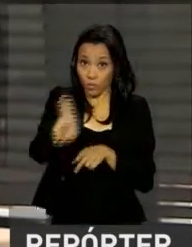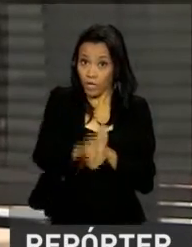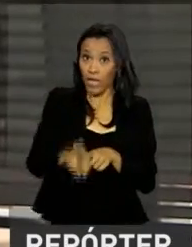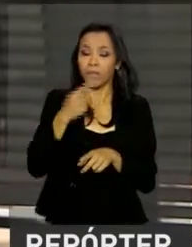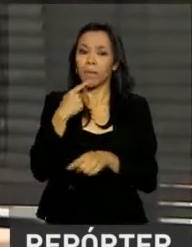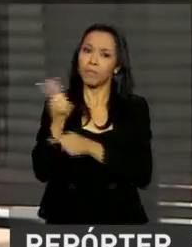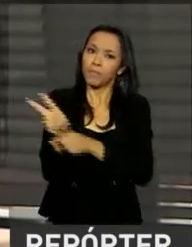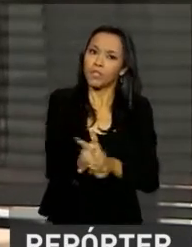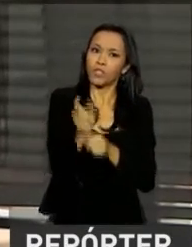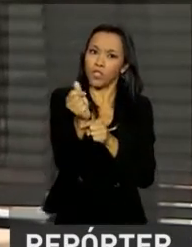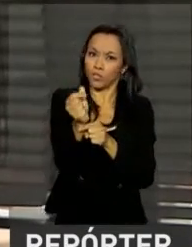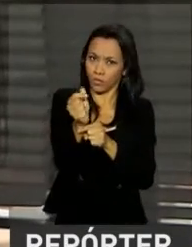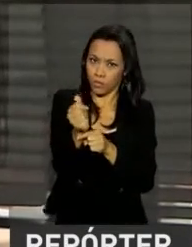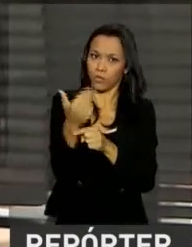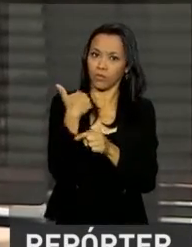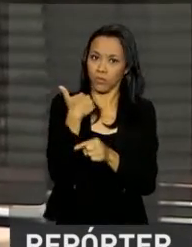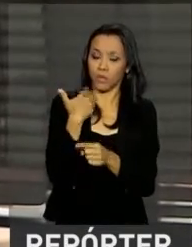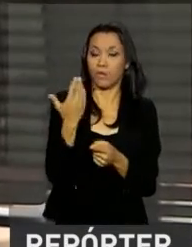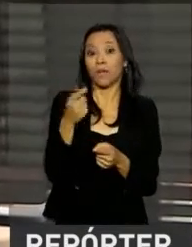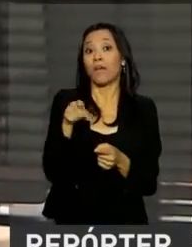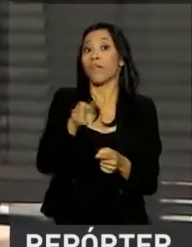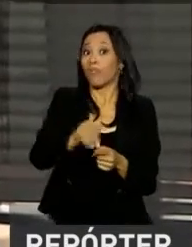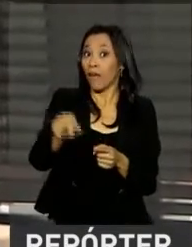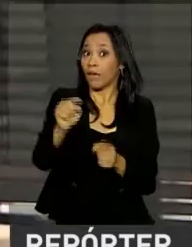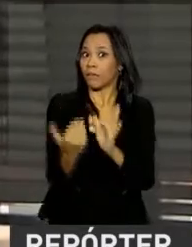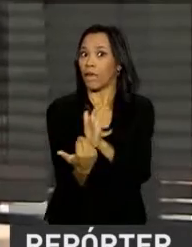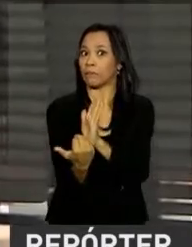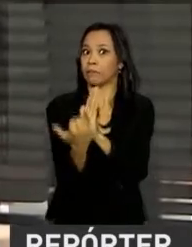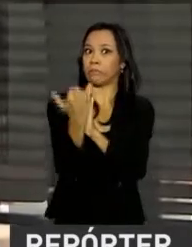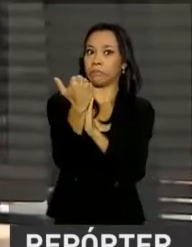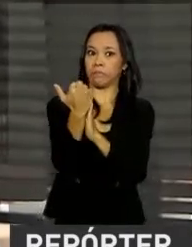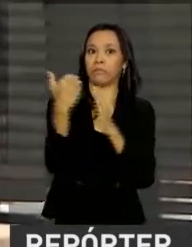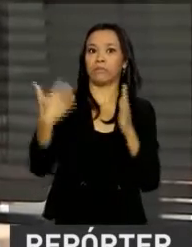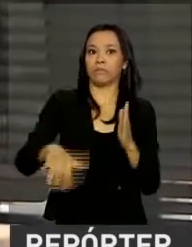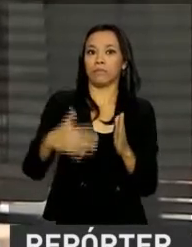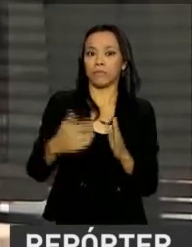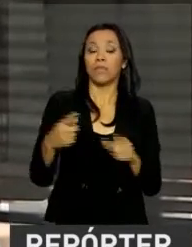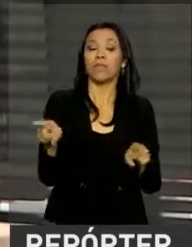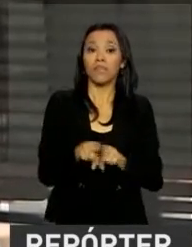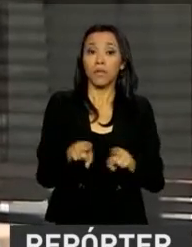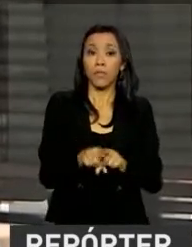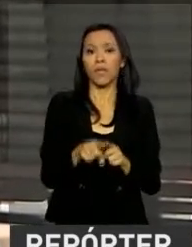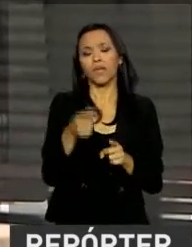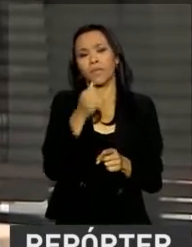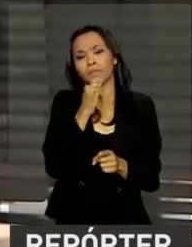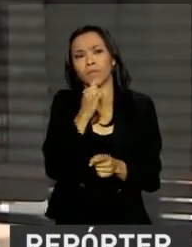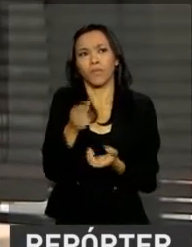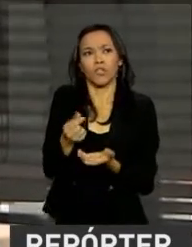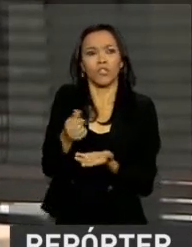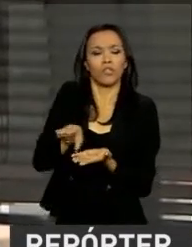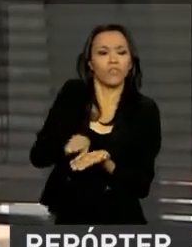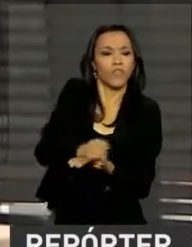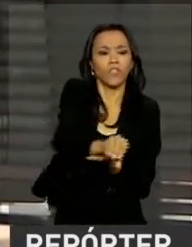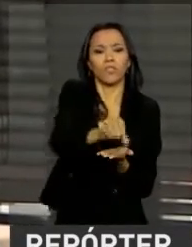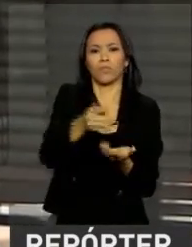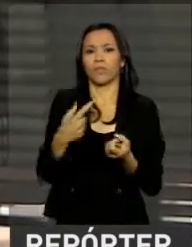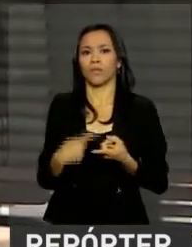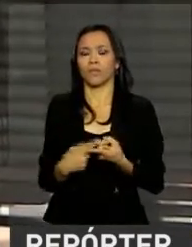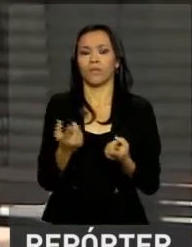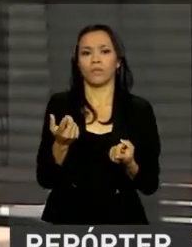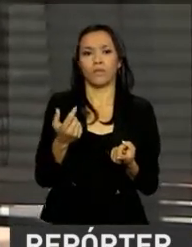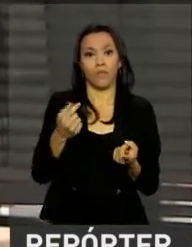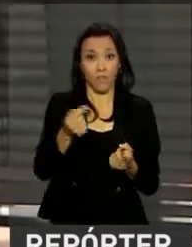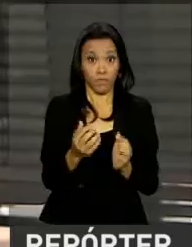empréstimo também vai terminar ficando em nível elevado como também os investimentos aplicações financeiras